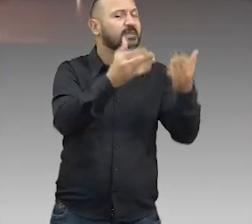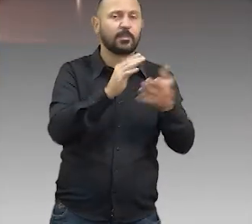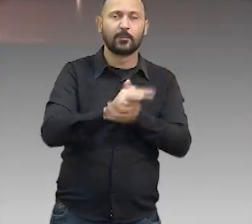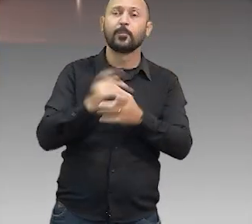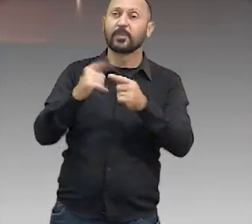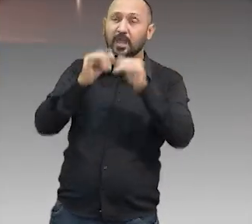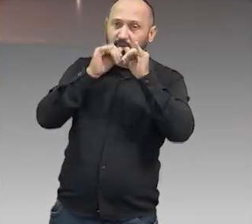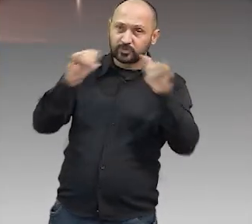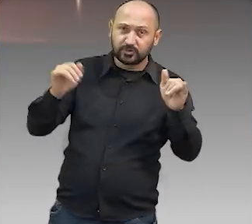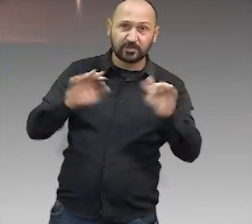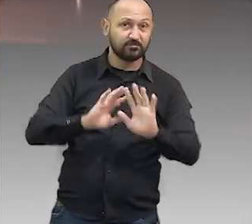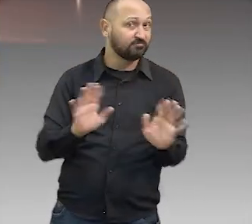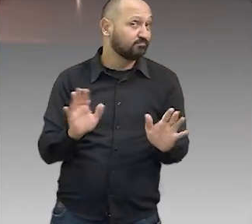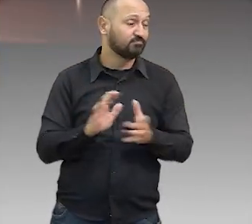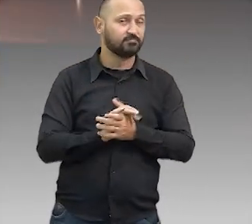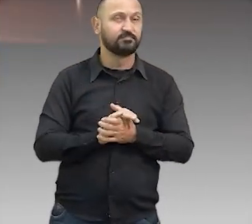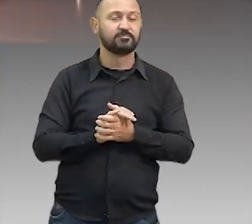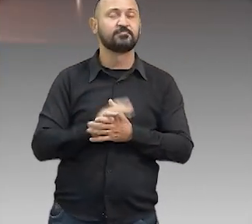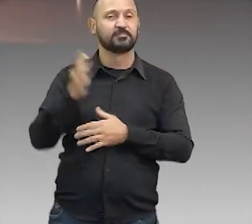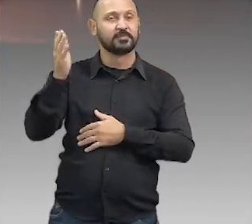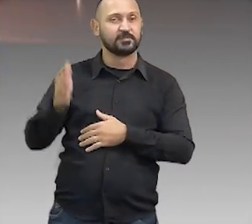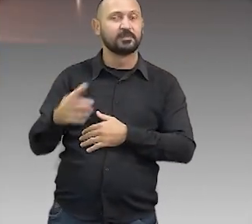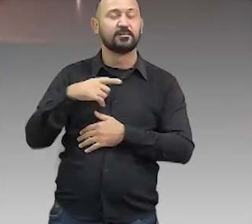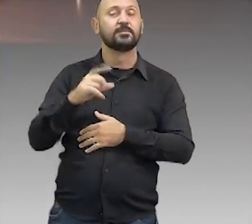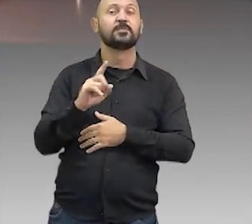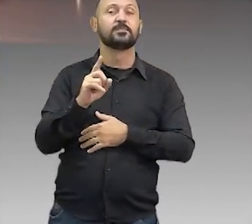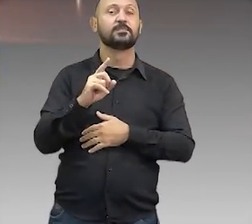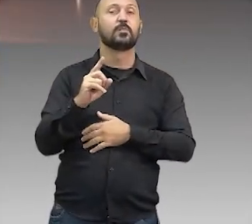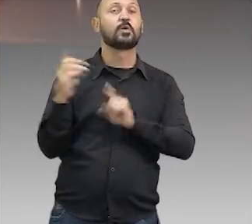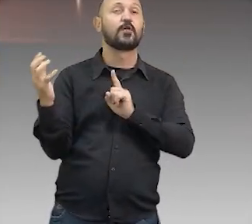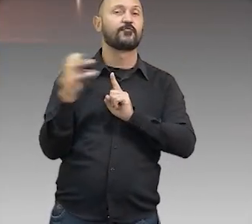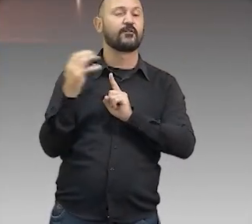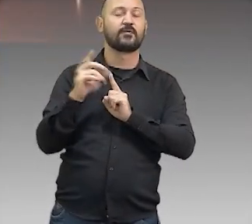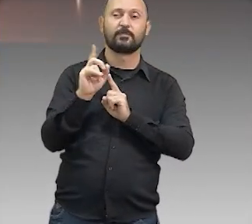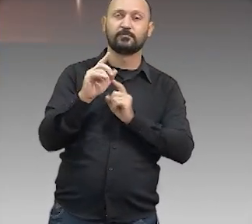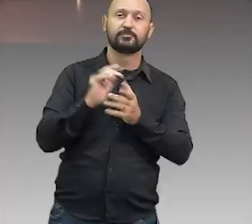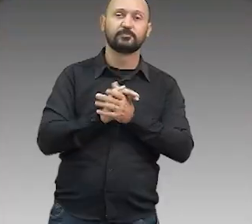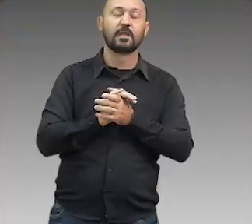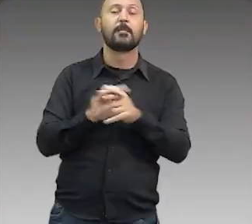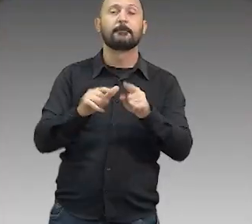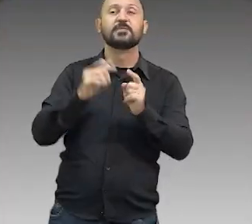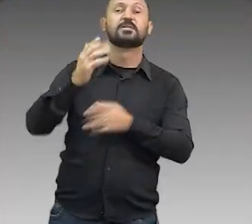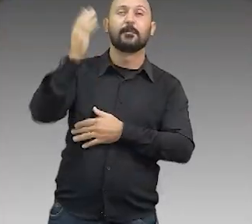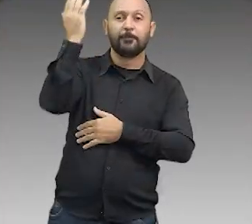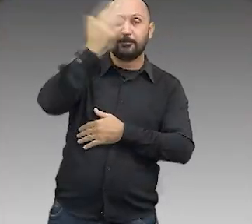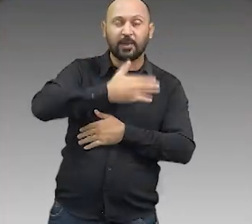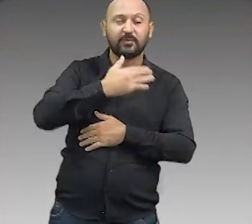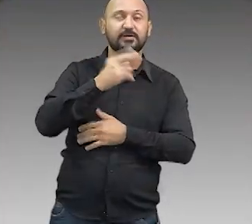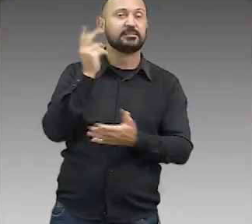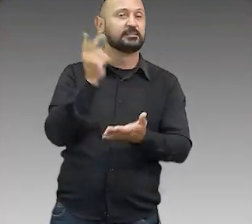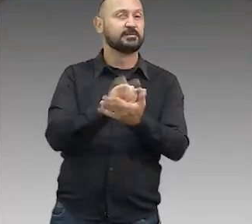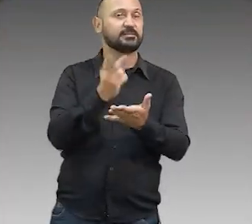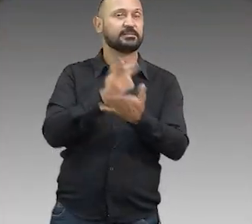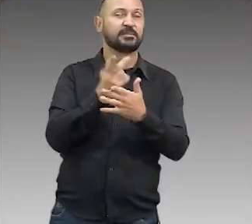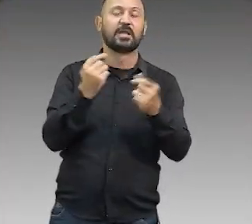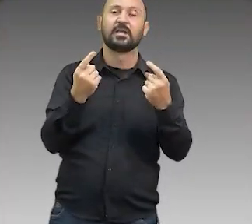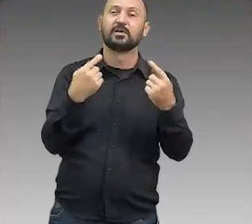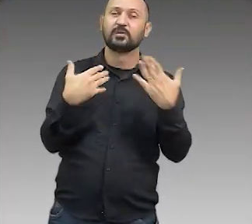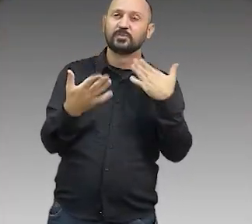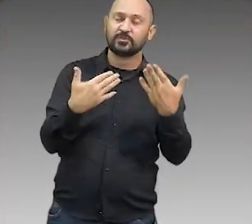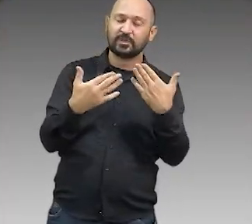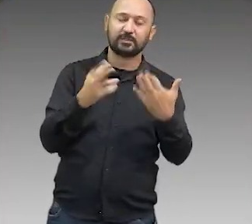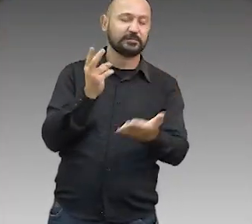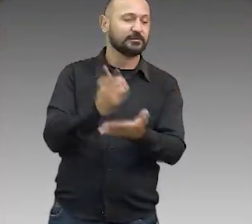você dá isso? Falei, porque é notícia, tá? Então, mas ele é uma pessoa assim, não que ele interfira. Mas é a prova de que sempre existe